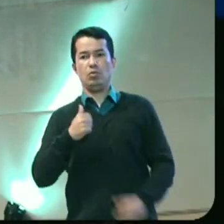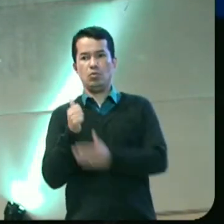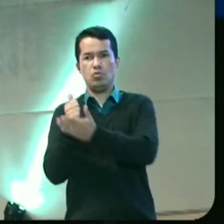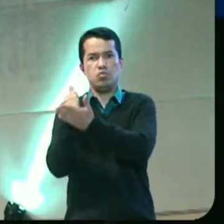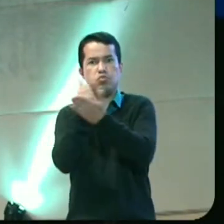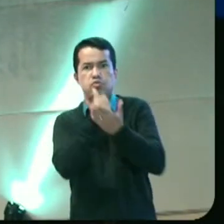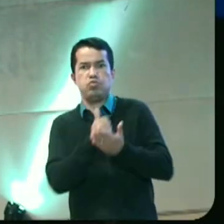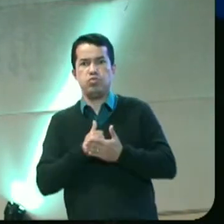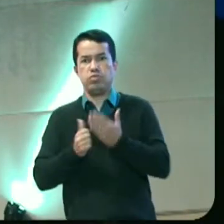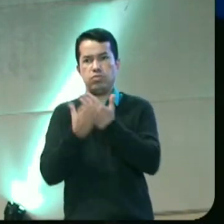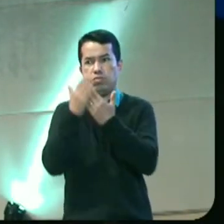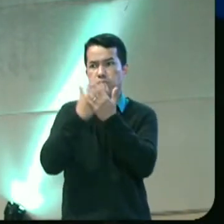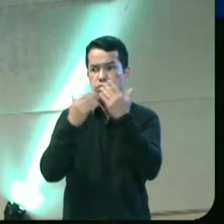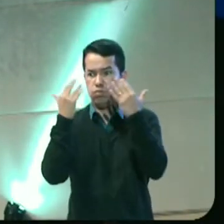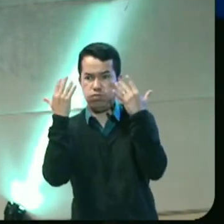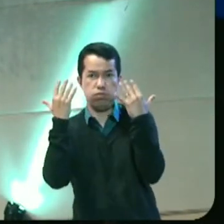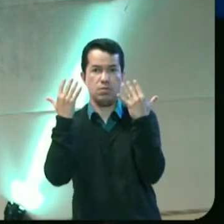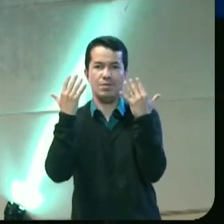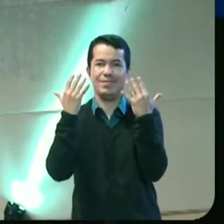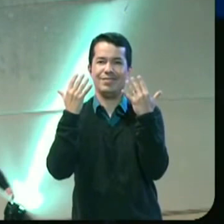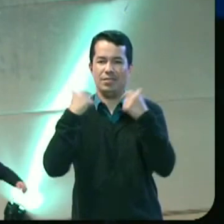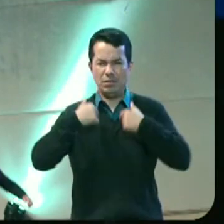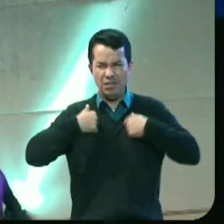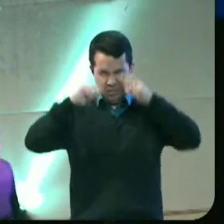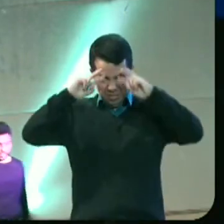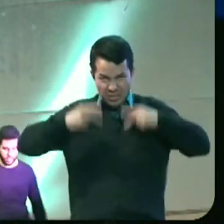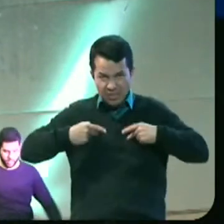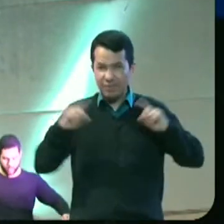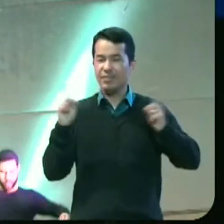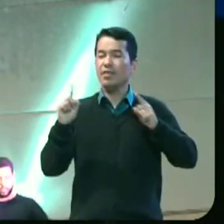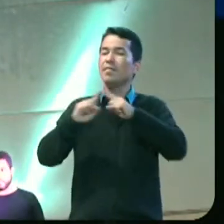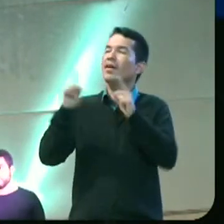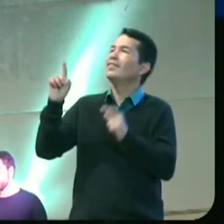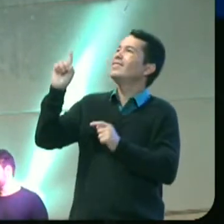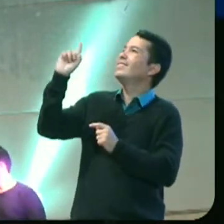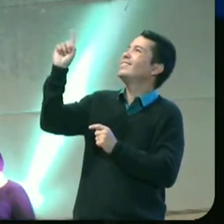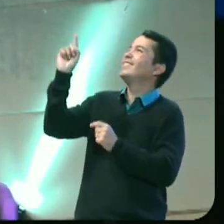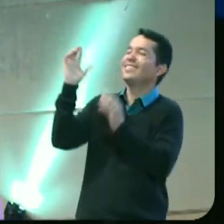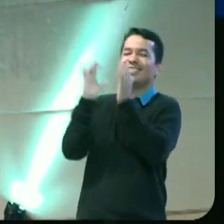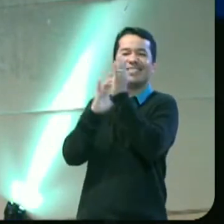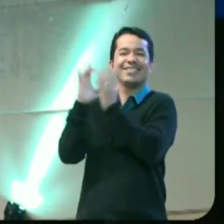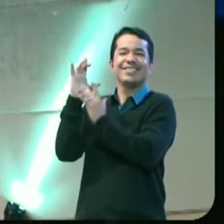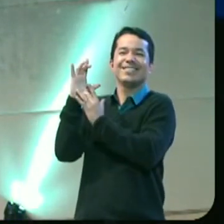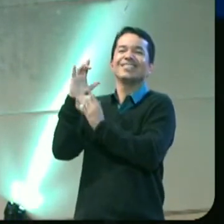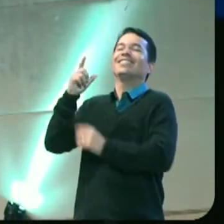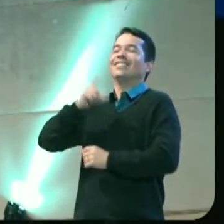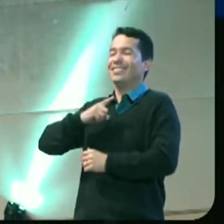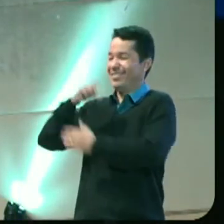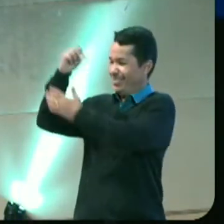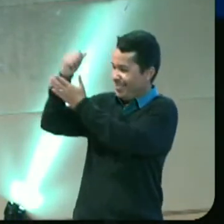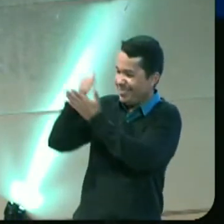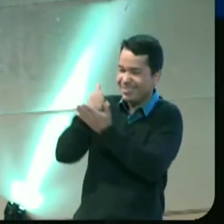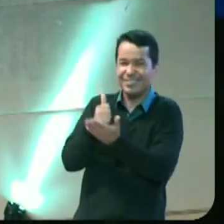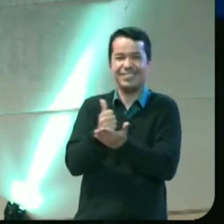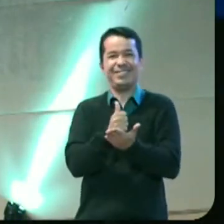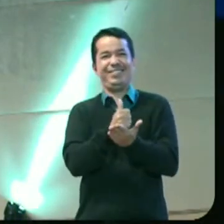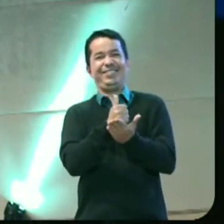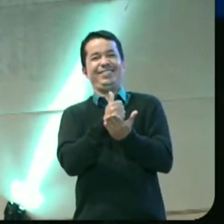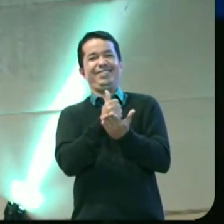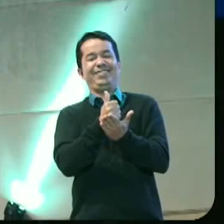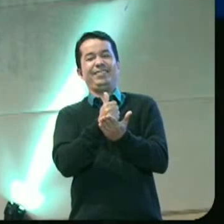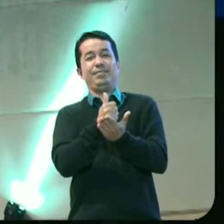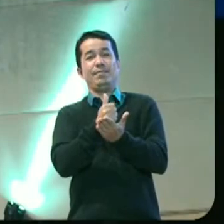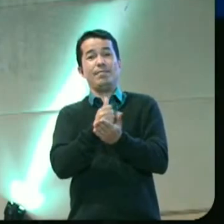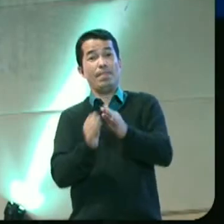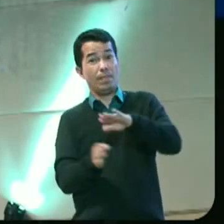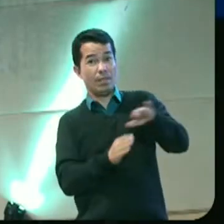mãos, mas está nas mãos de Jesus. Isso me fez lembrar, eu gosto muito das minhas histórias de criança, como você pode perceber,